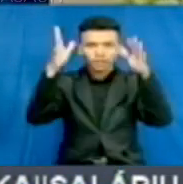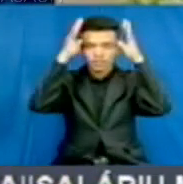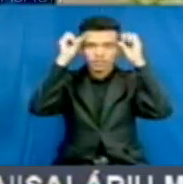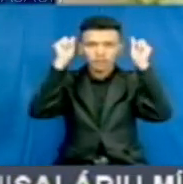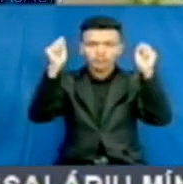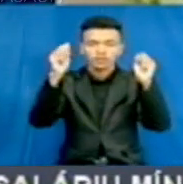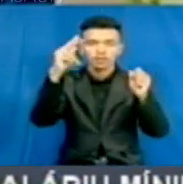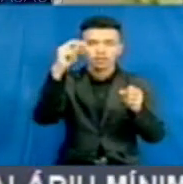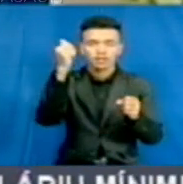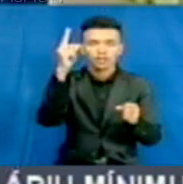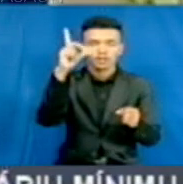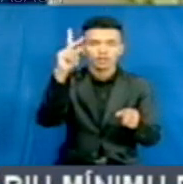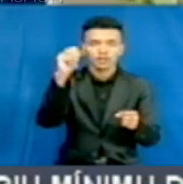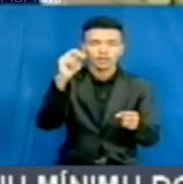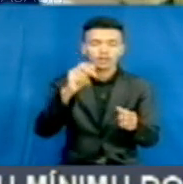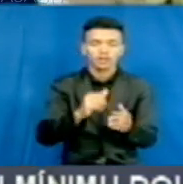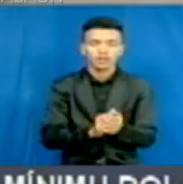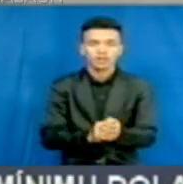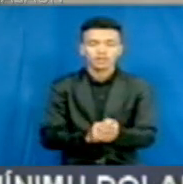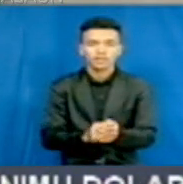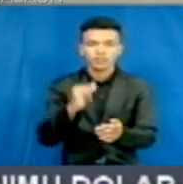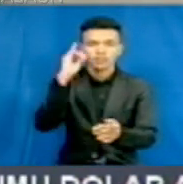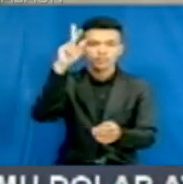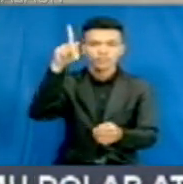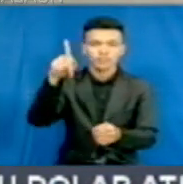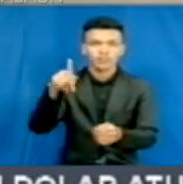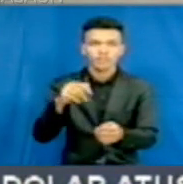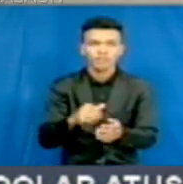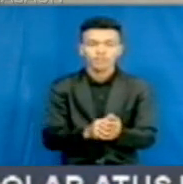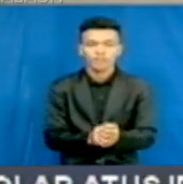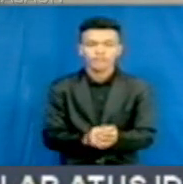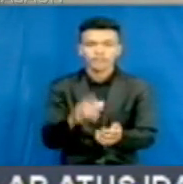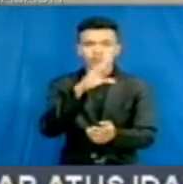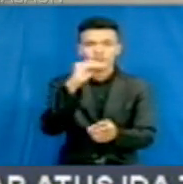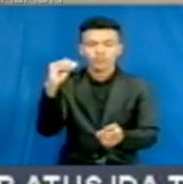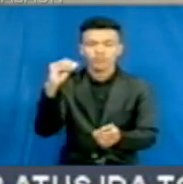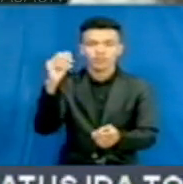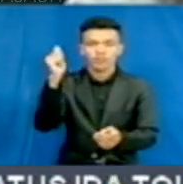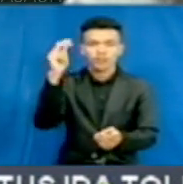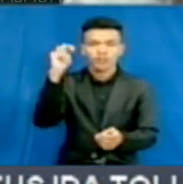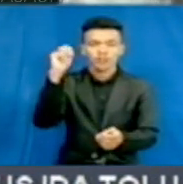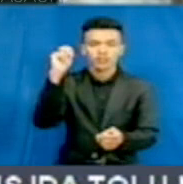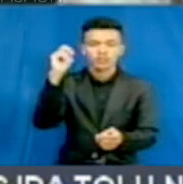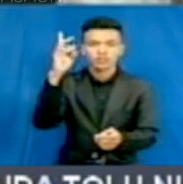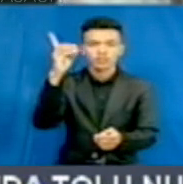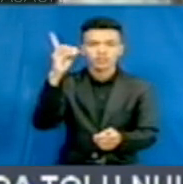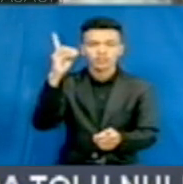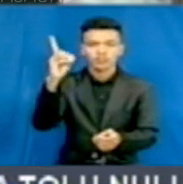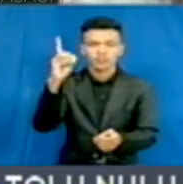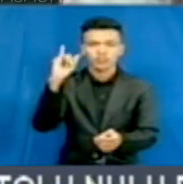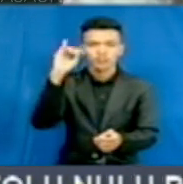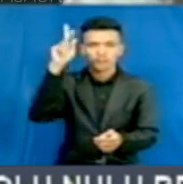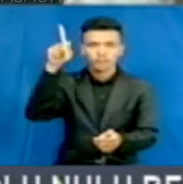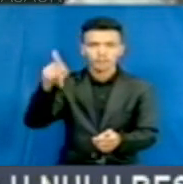Autoridade Nacional Licenciamento Ambiente Instituto Público ANLEIP, no Autoridade Nacional Designada Instituto